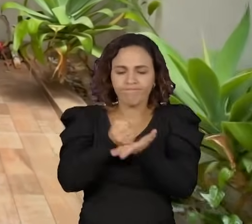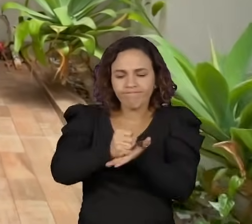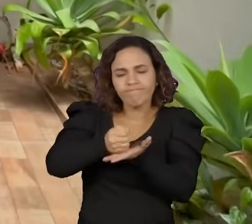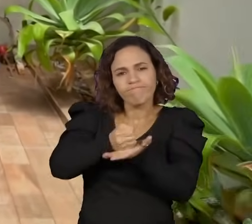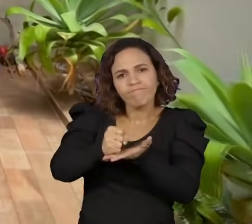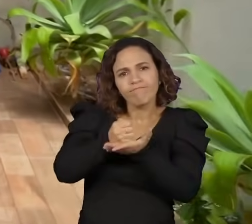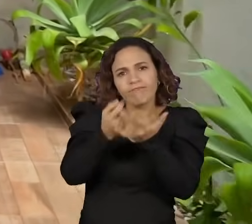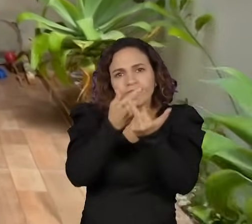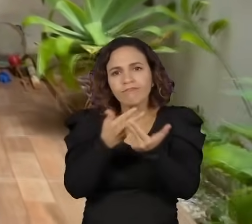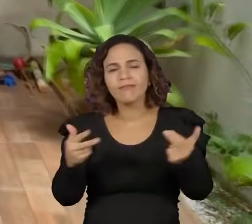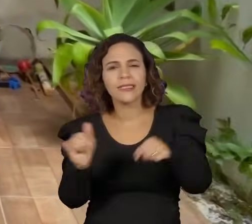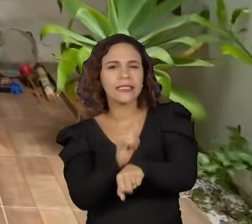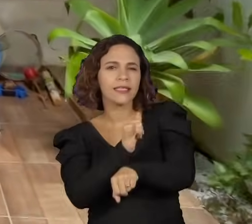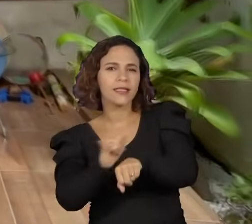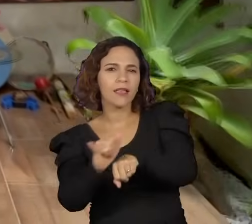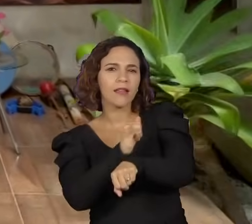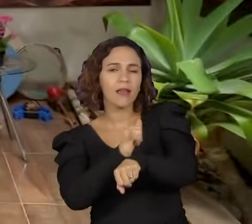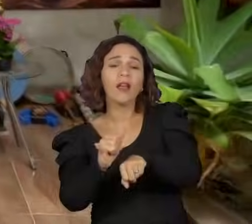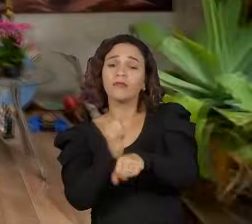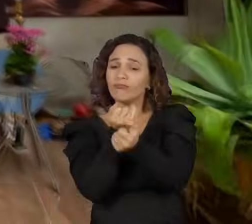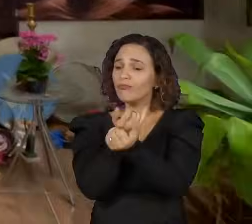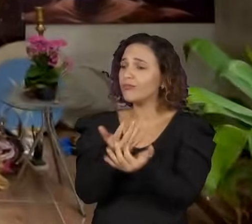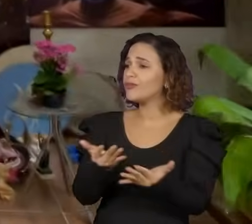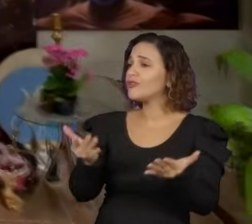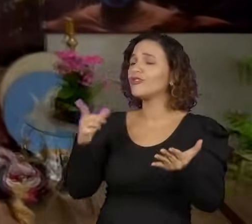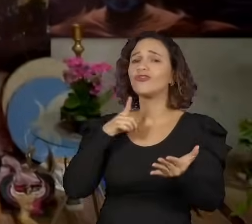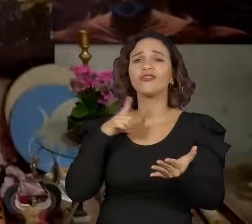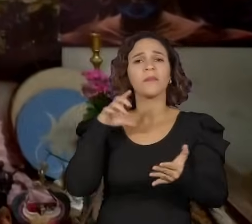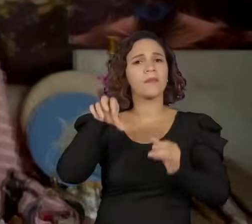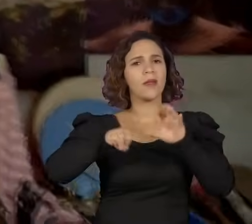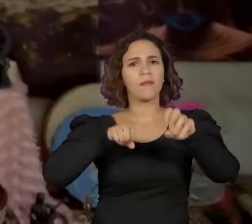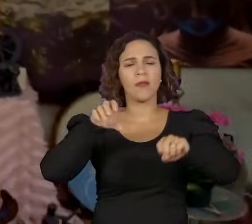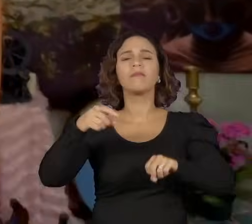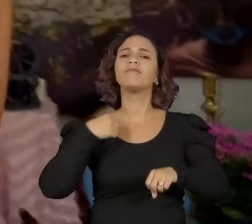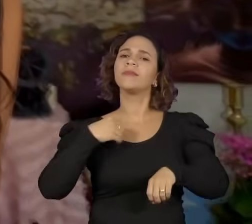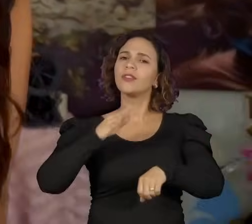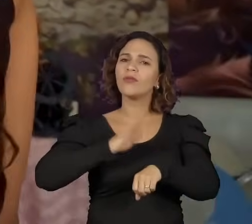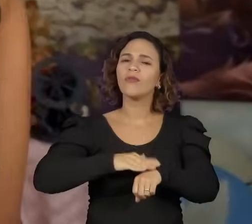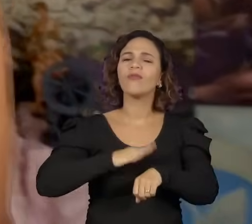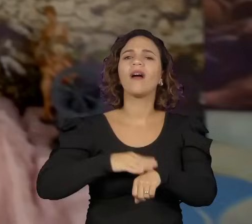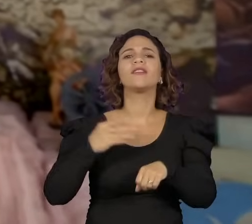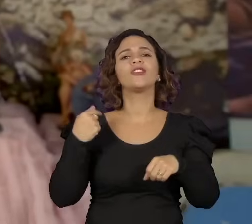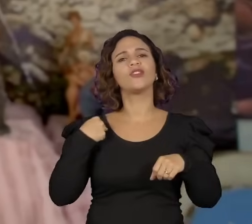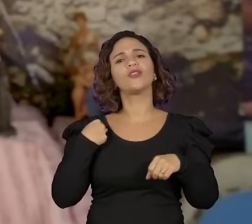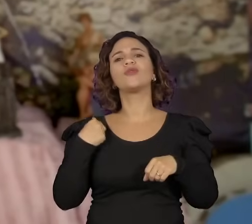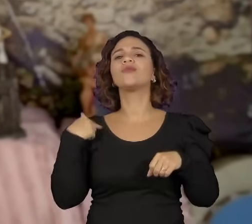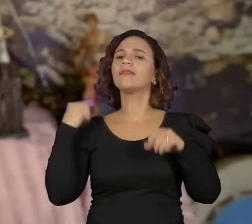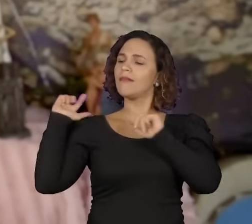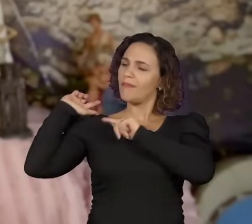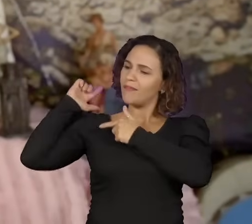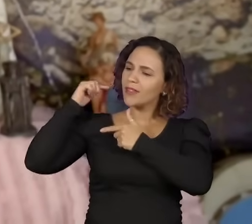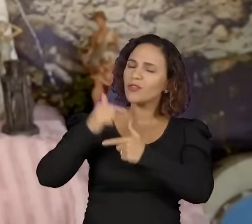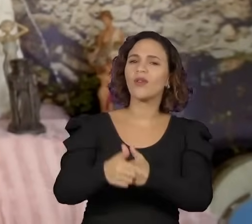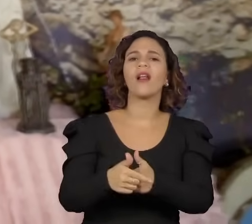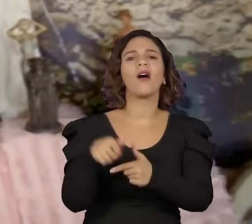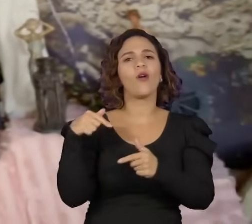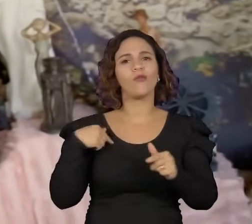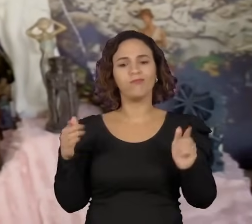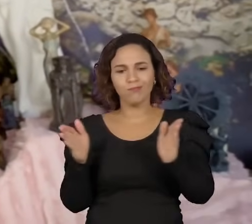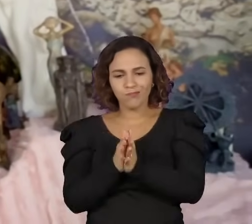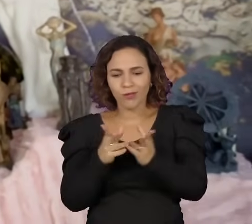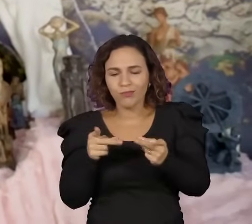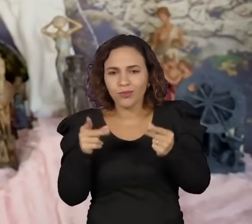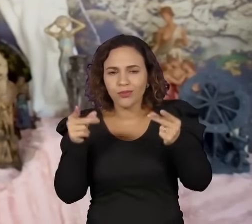ervas, com essas ferramentas que nos são disponibilizadas. Faço os meus banhos, os meus rituais em dias